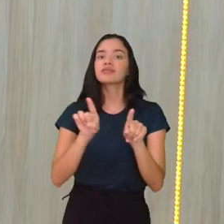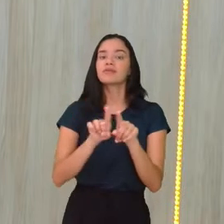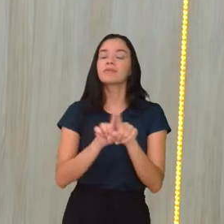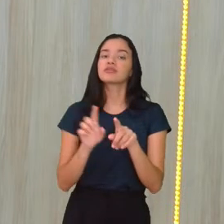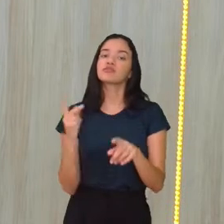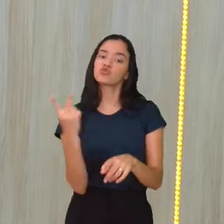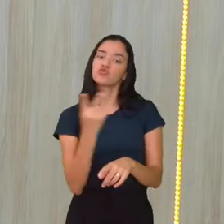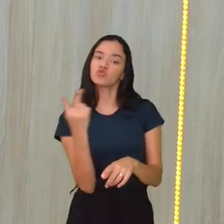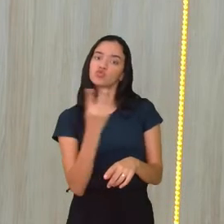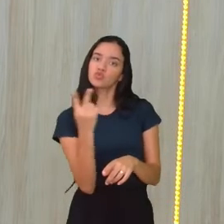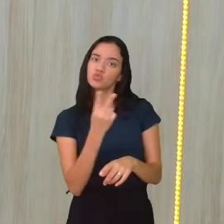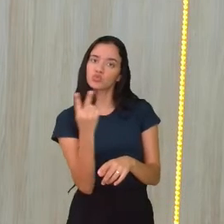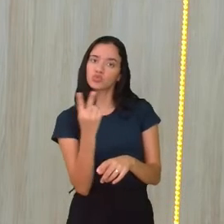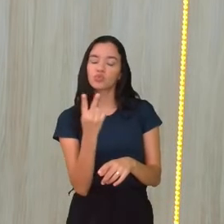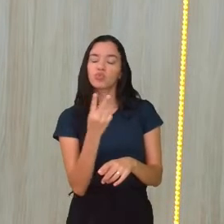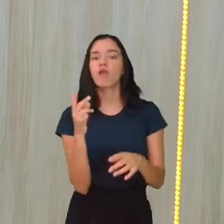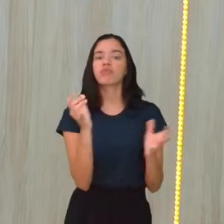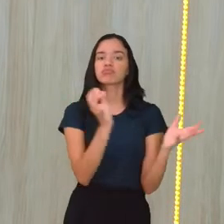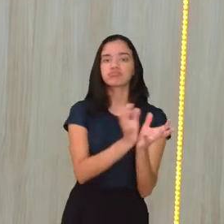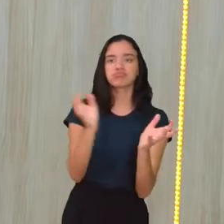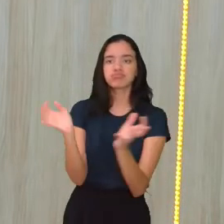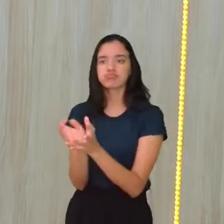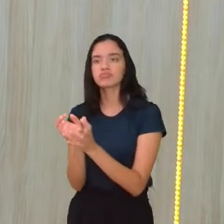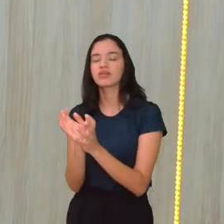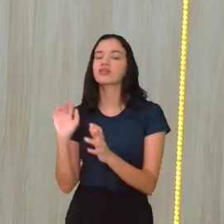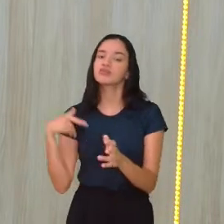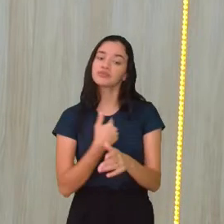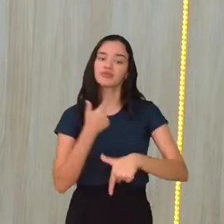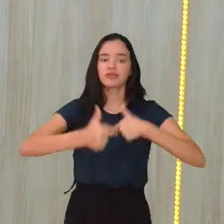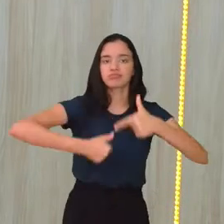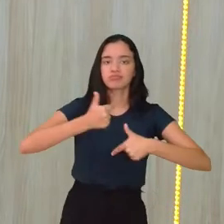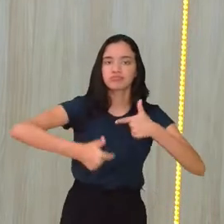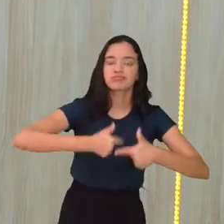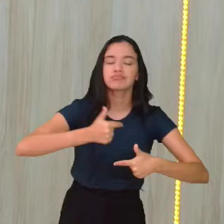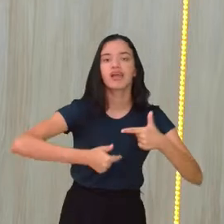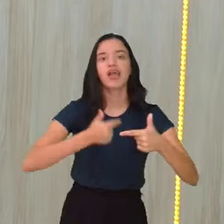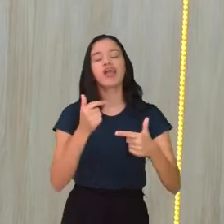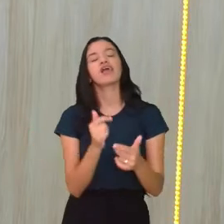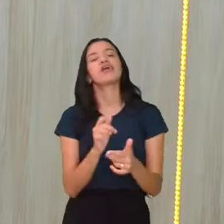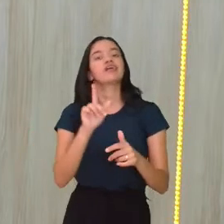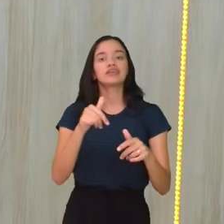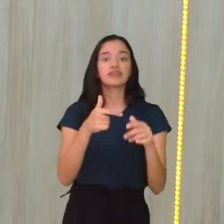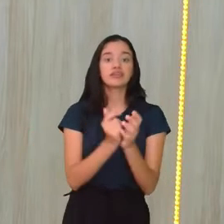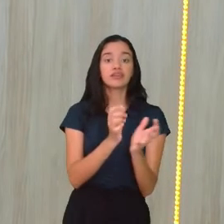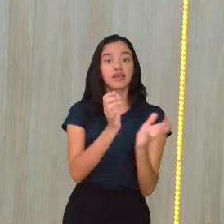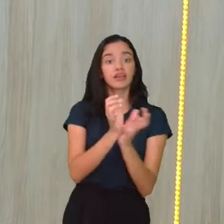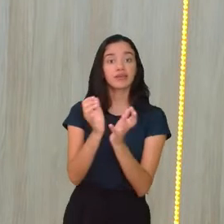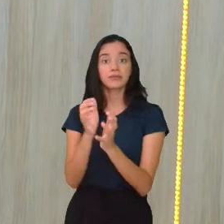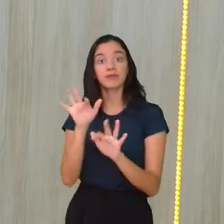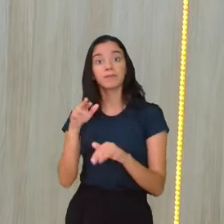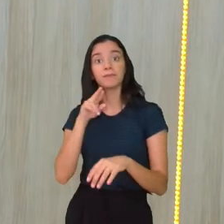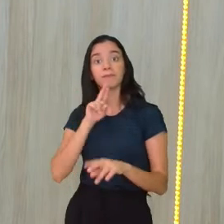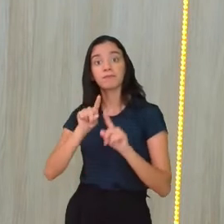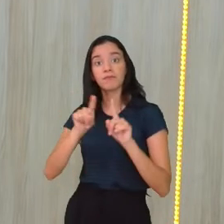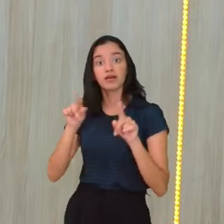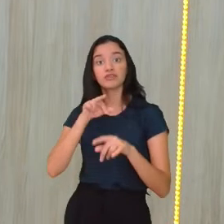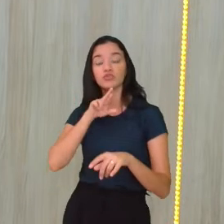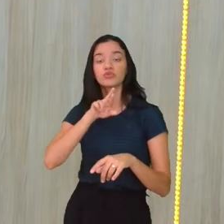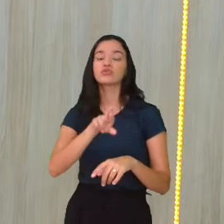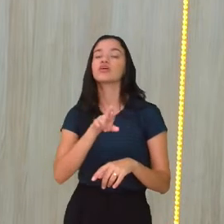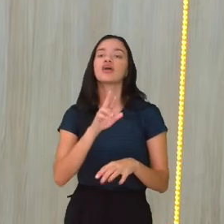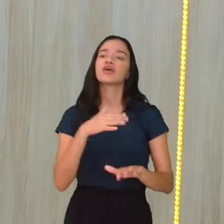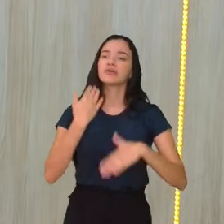está formando aí, querendo ou não, um coletivo, né? A gente está trabalhando ali em equipe. O resultado, né, ali